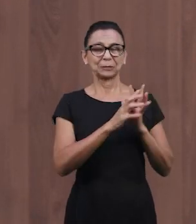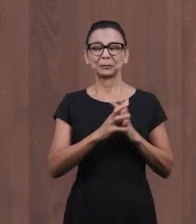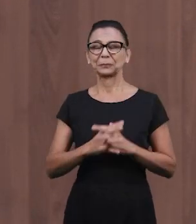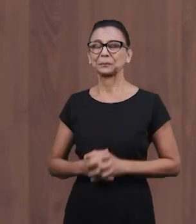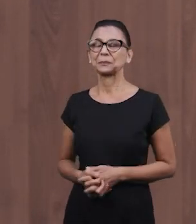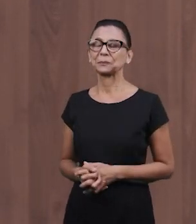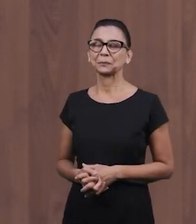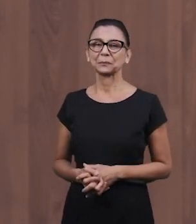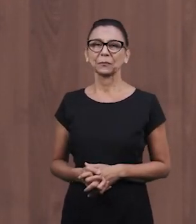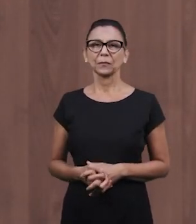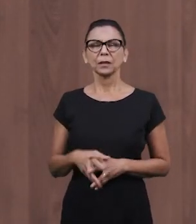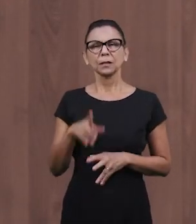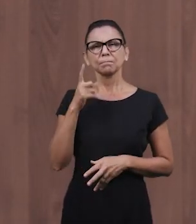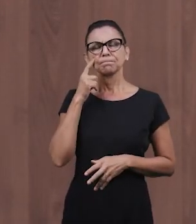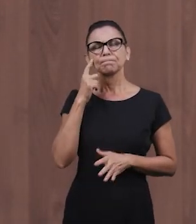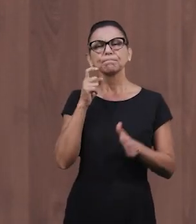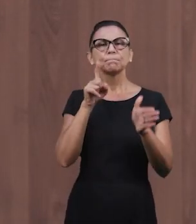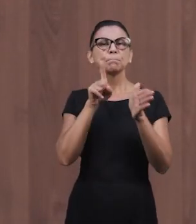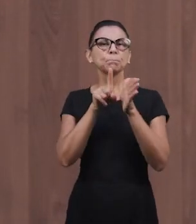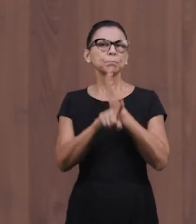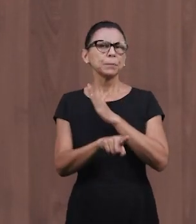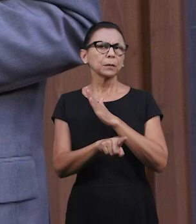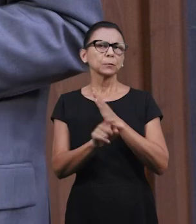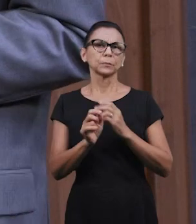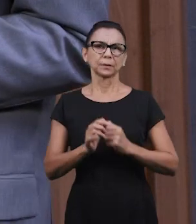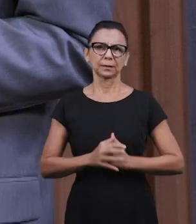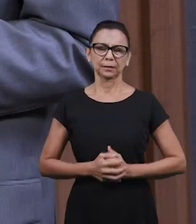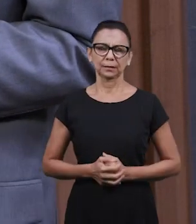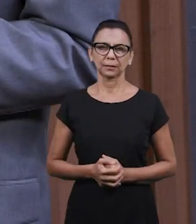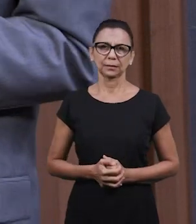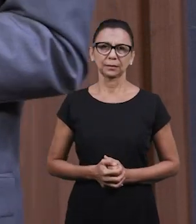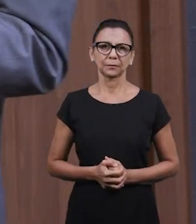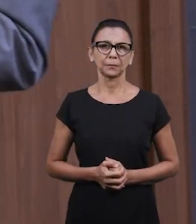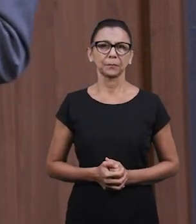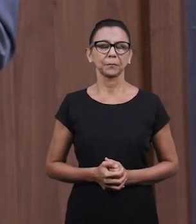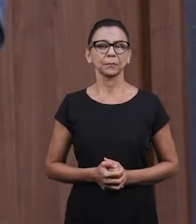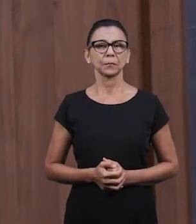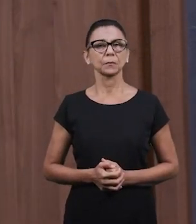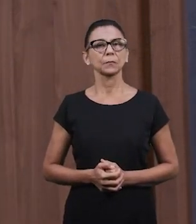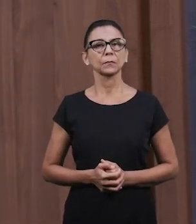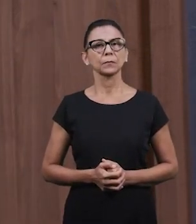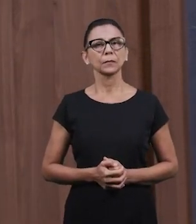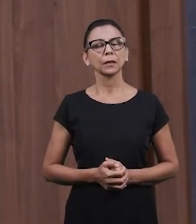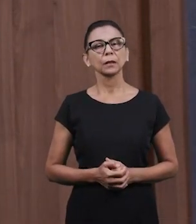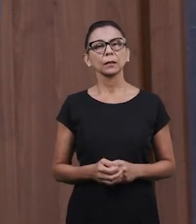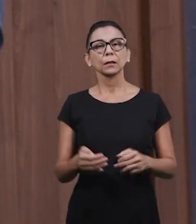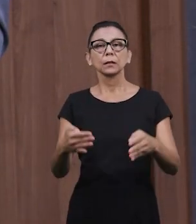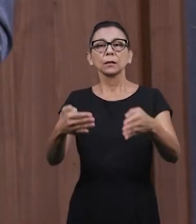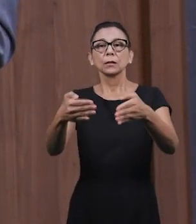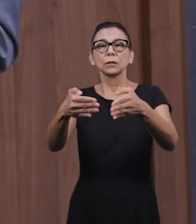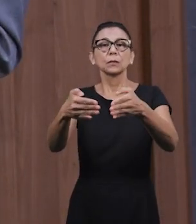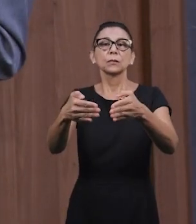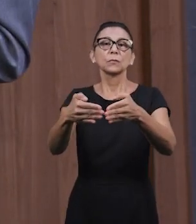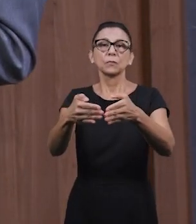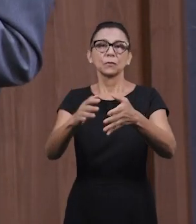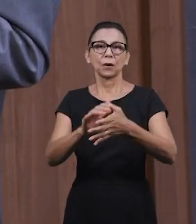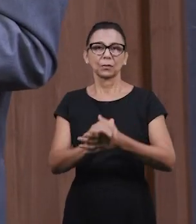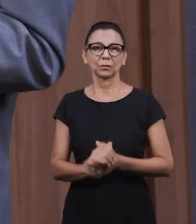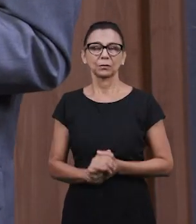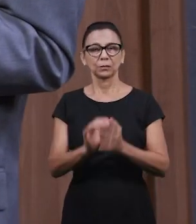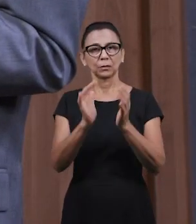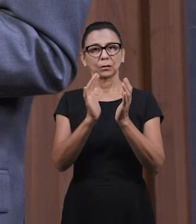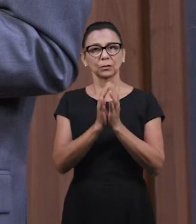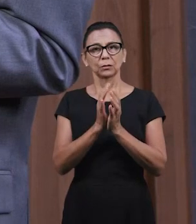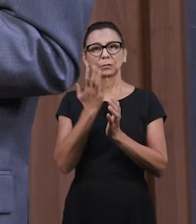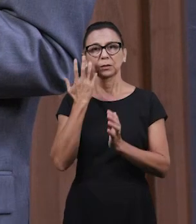hoje. As nossas perguntas estão agora, inicialmente, elas foram direcionadas para